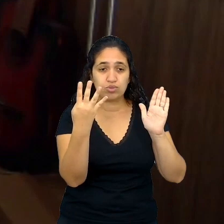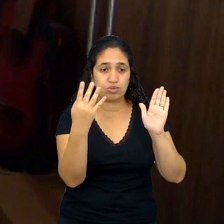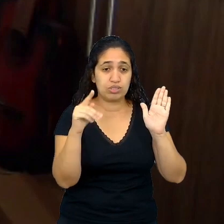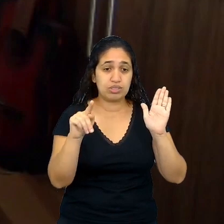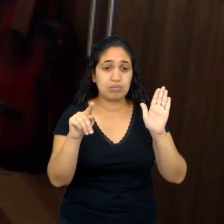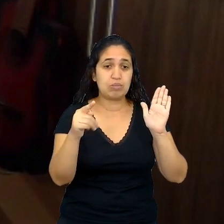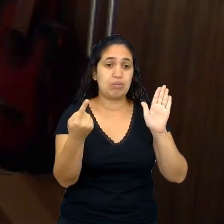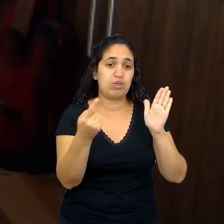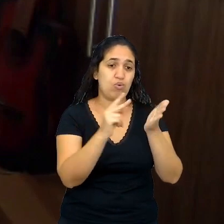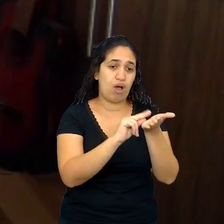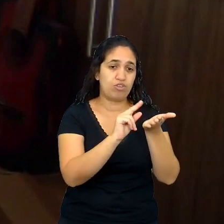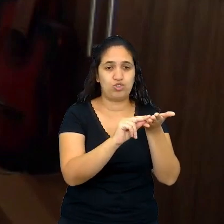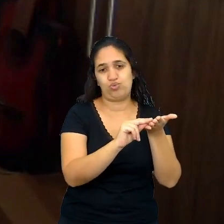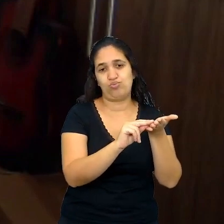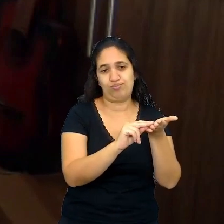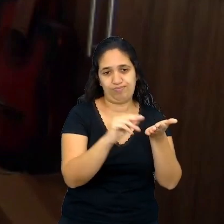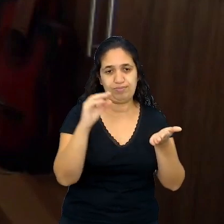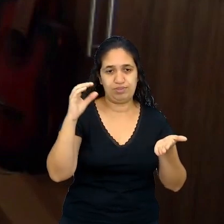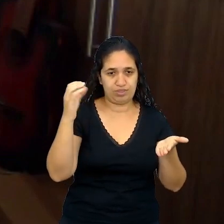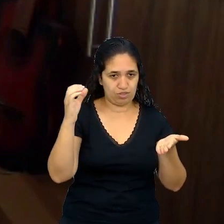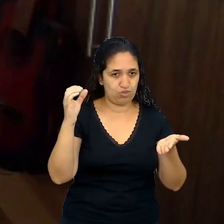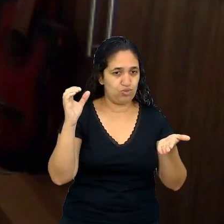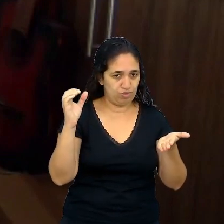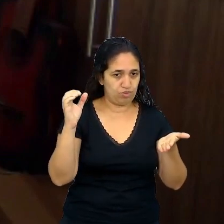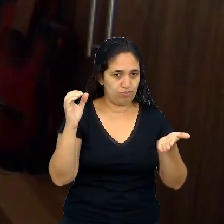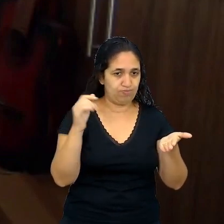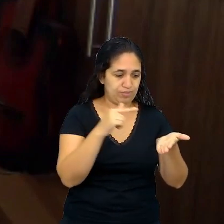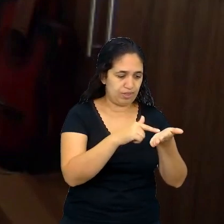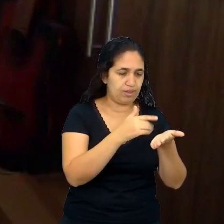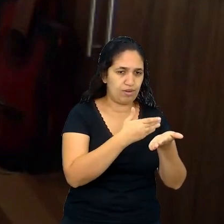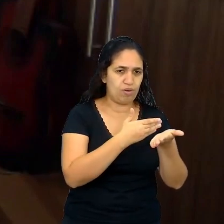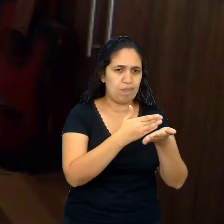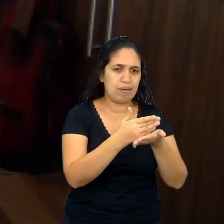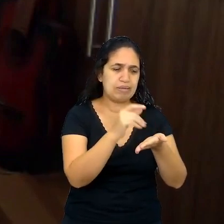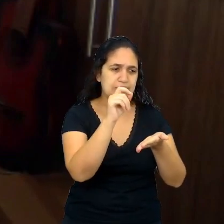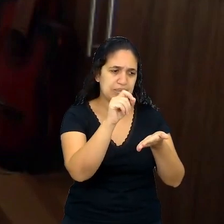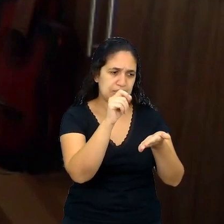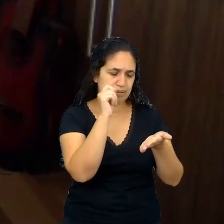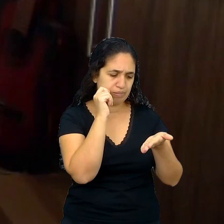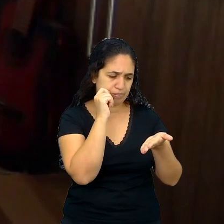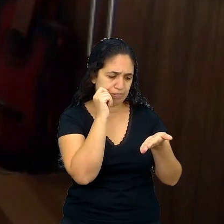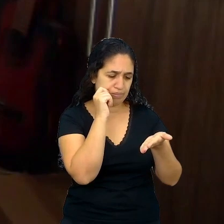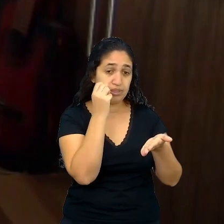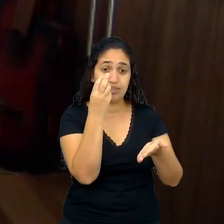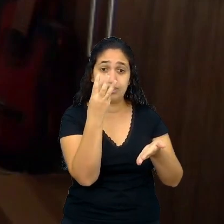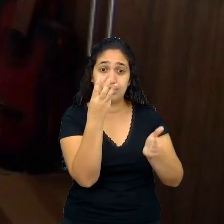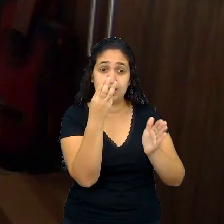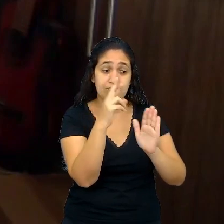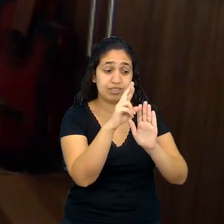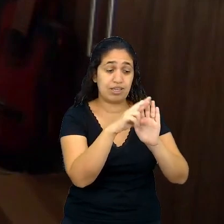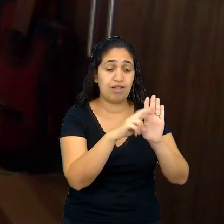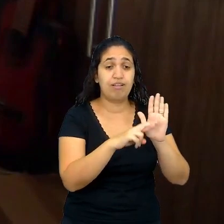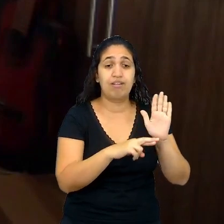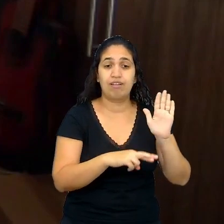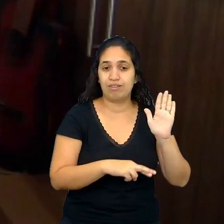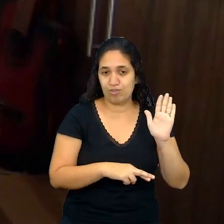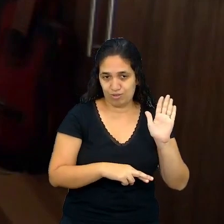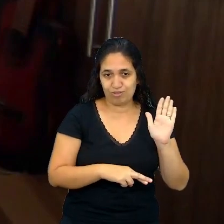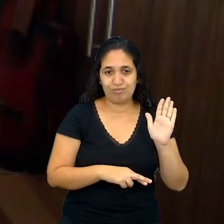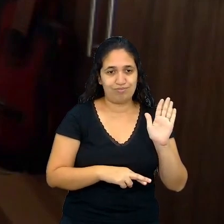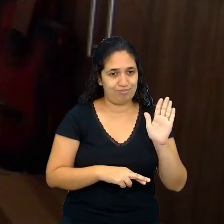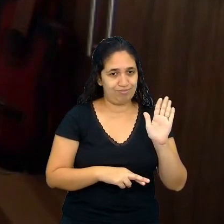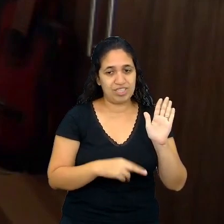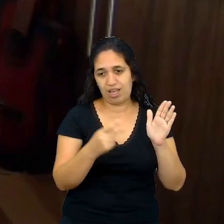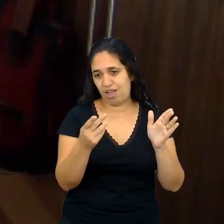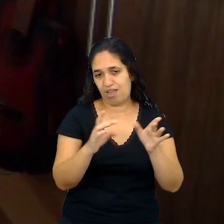14.500 artigos científicos, né, a partir dos quais eles fazem os seus 3 relatórios que ficam